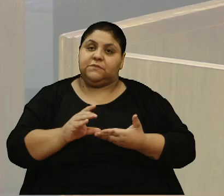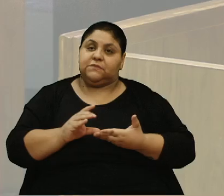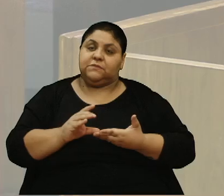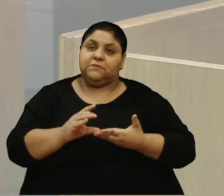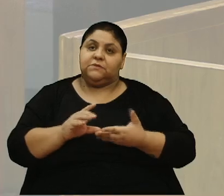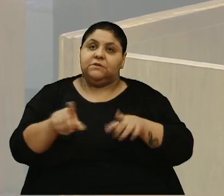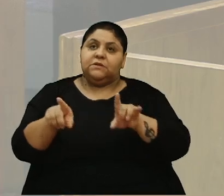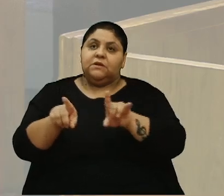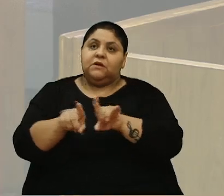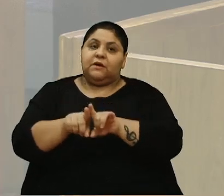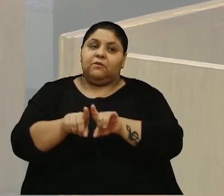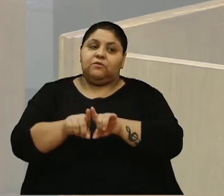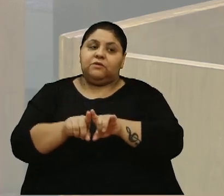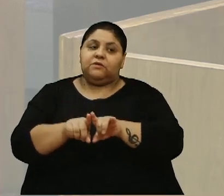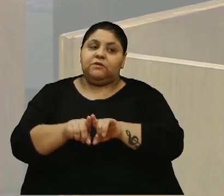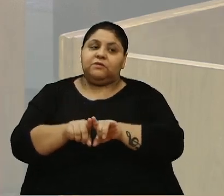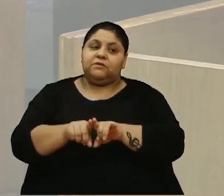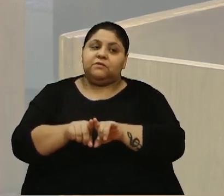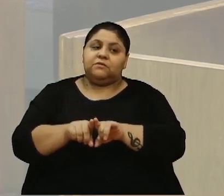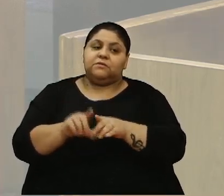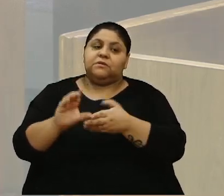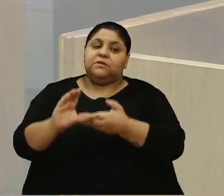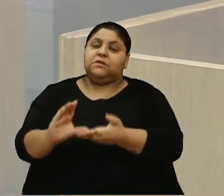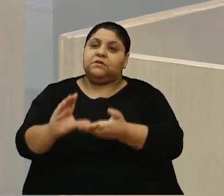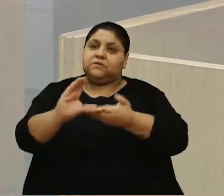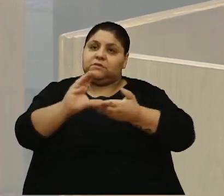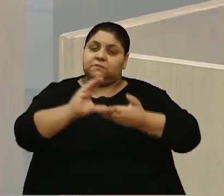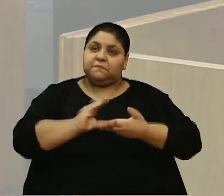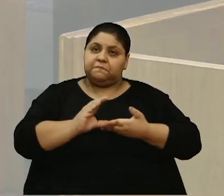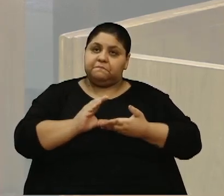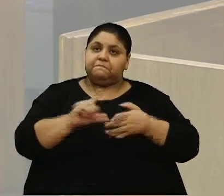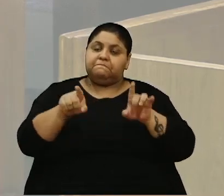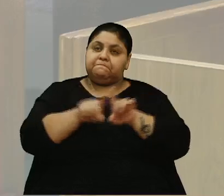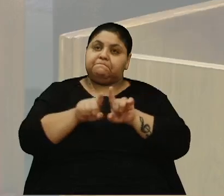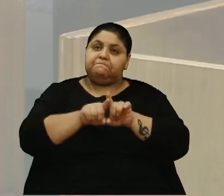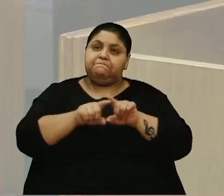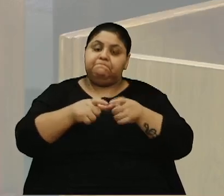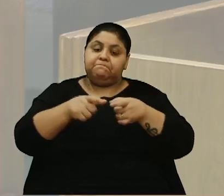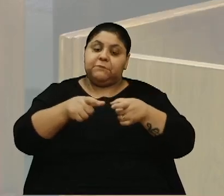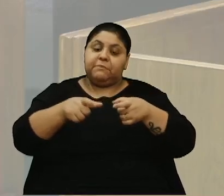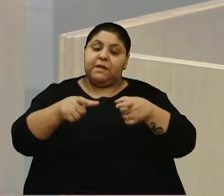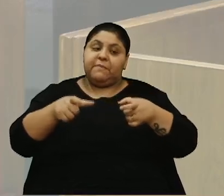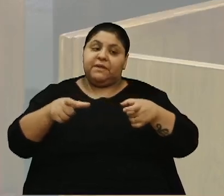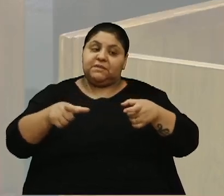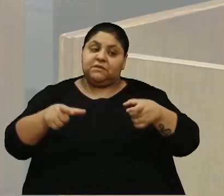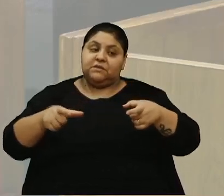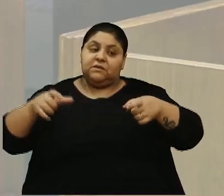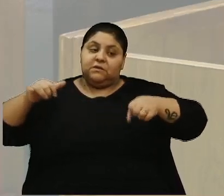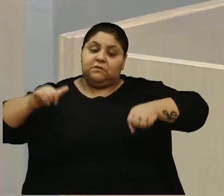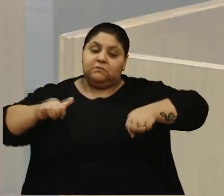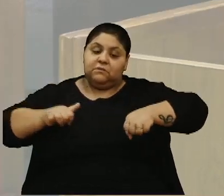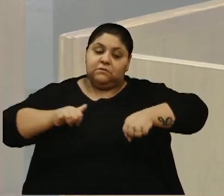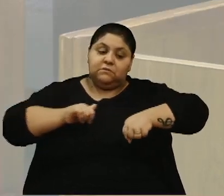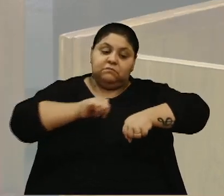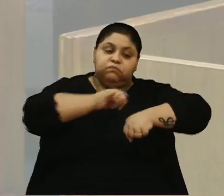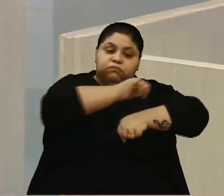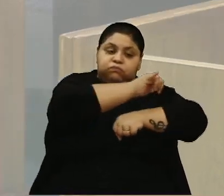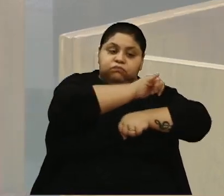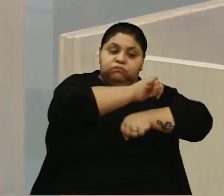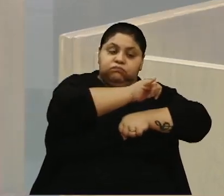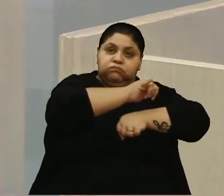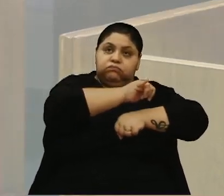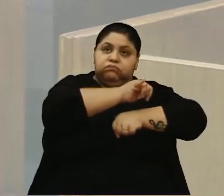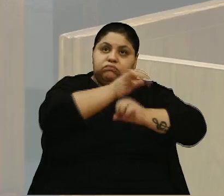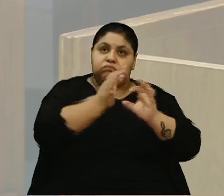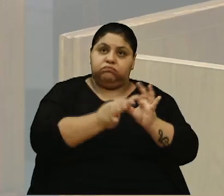e também a manutenção e a ampliação da pista do nosso aeroporto para permitir